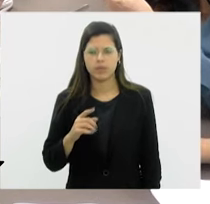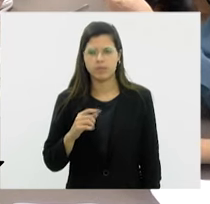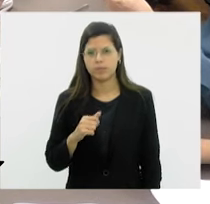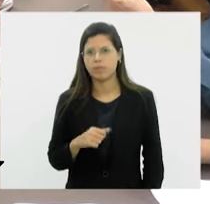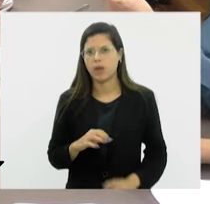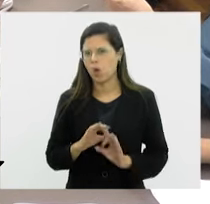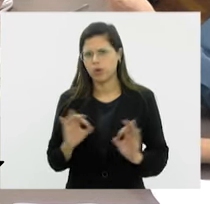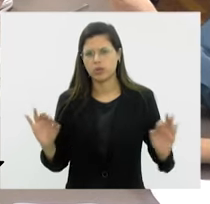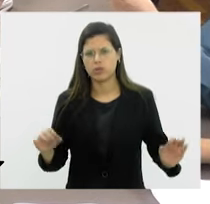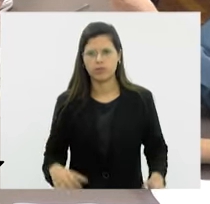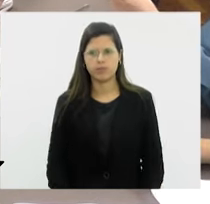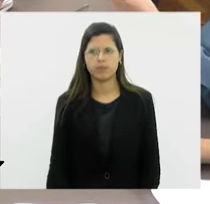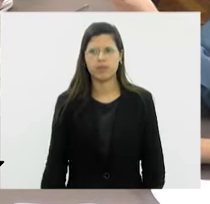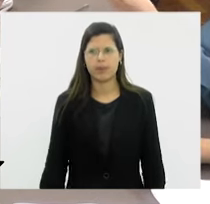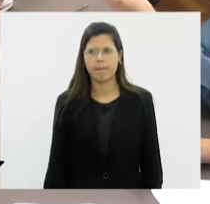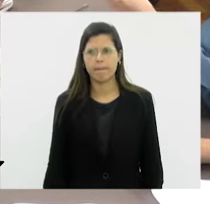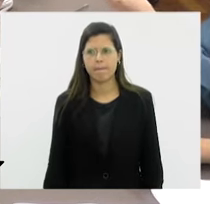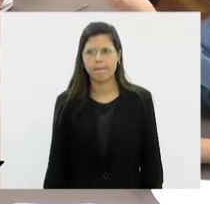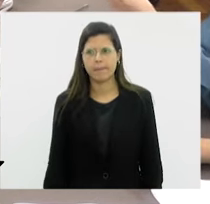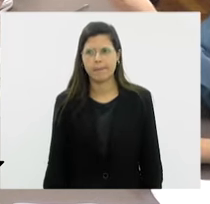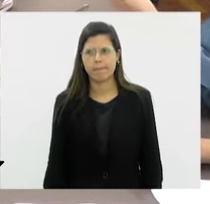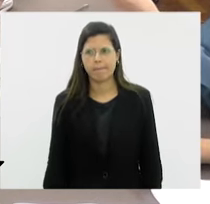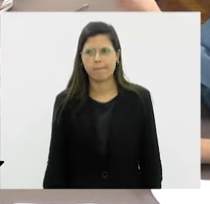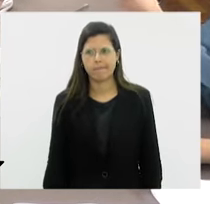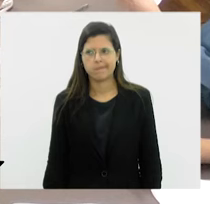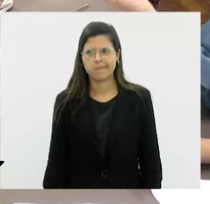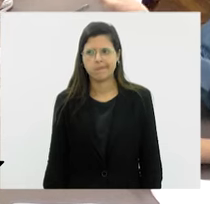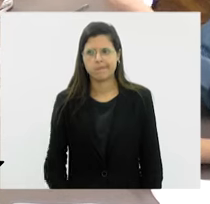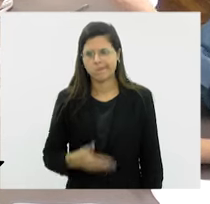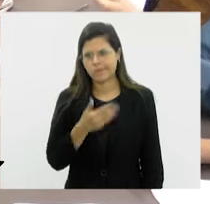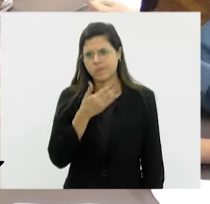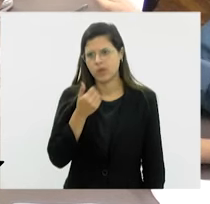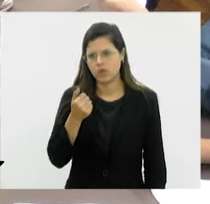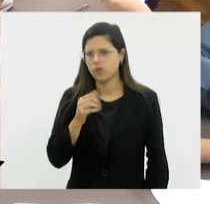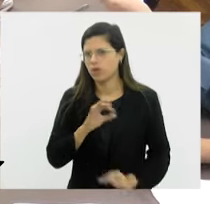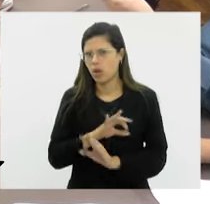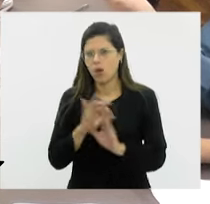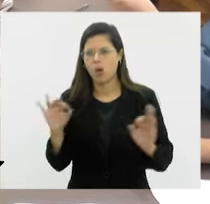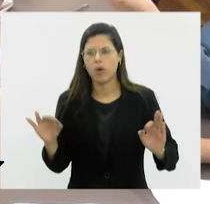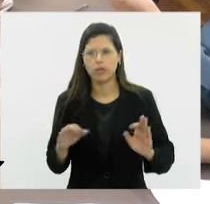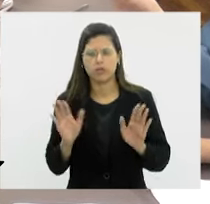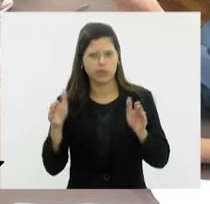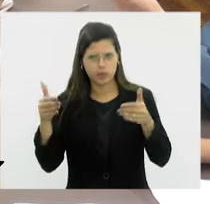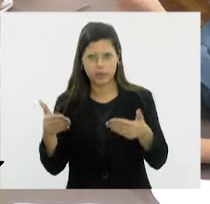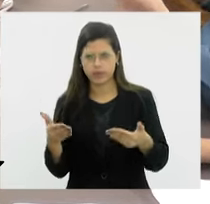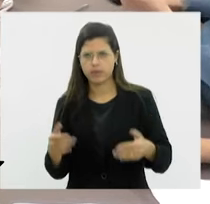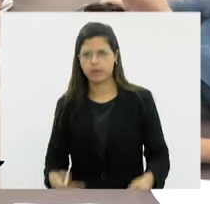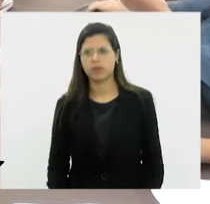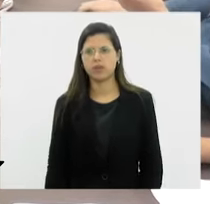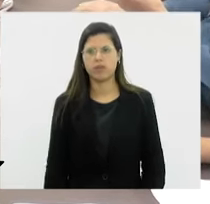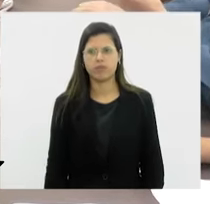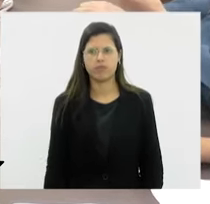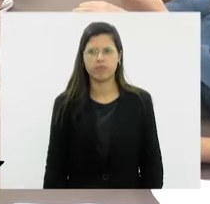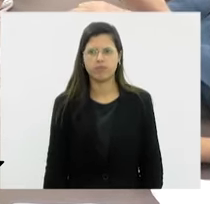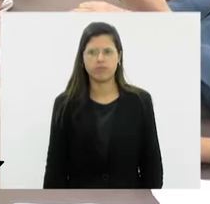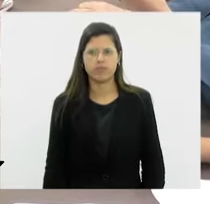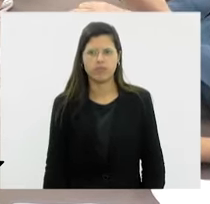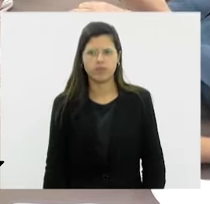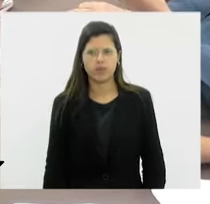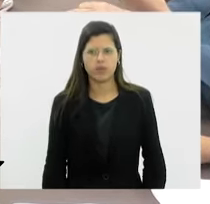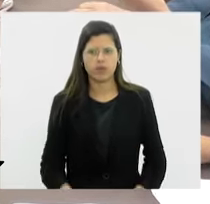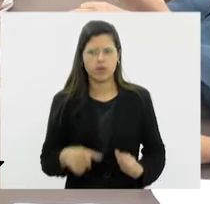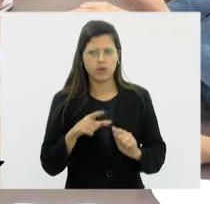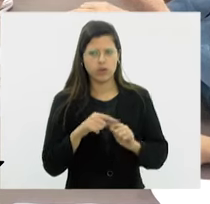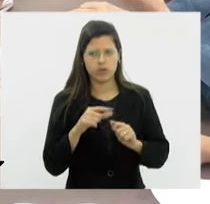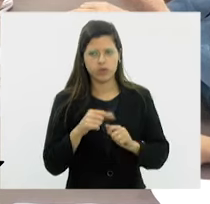ótimo. Melhorou. Dando uma dotação específica. Em vez de ser genérica, ficou específica. Não, inclusive, para não, o artigo